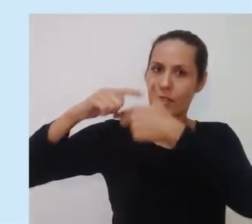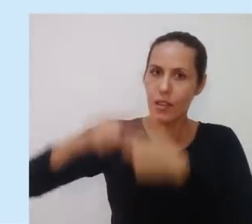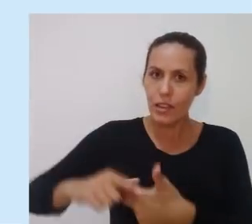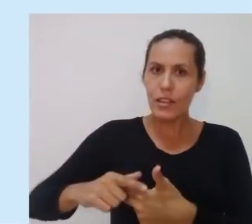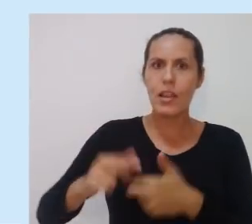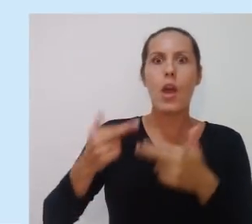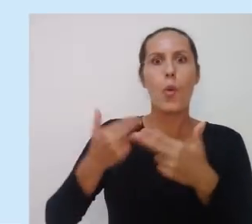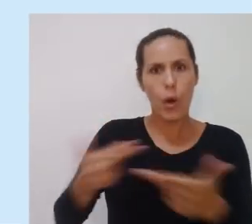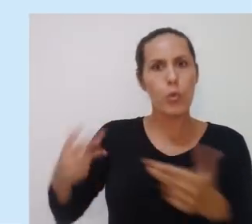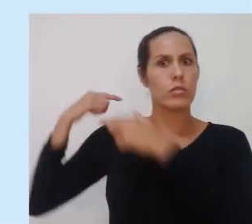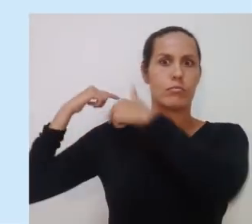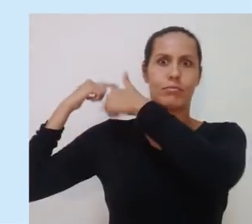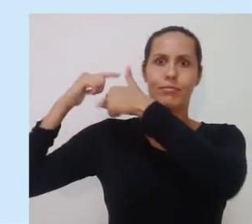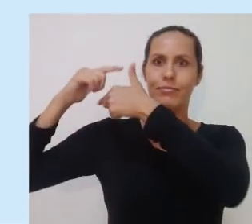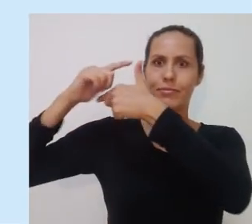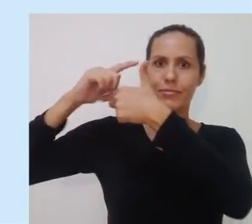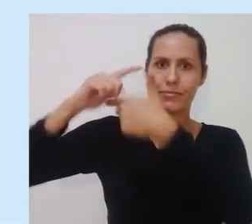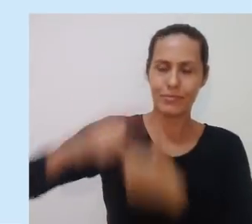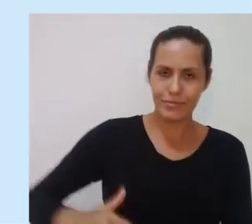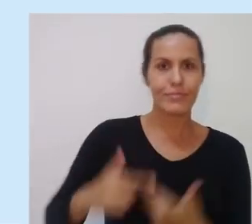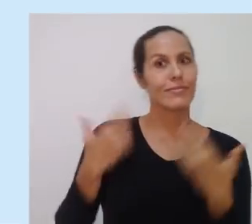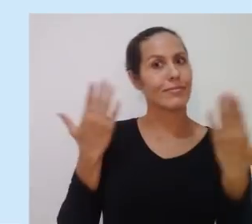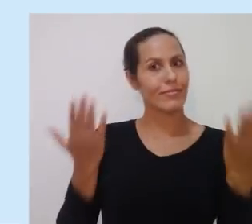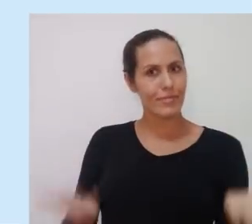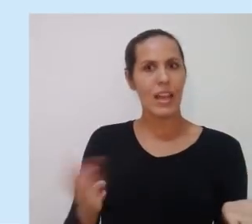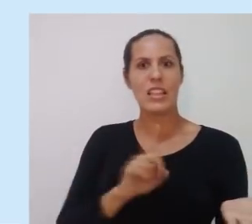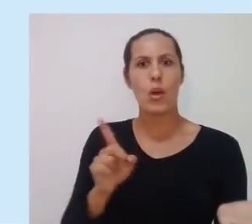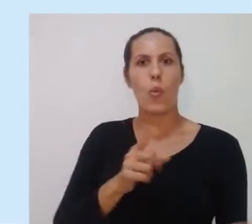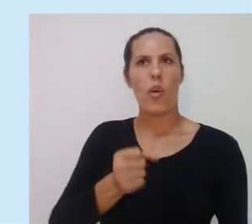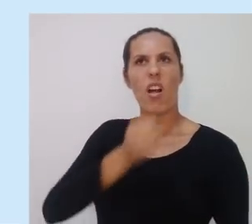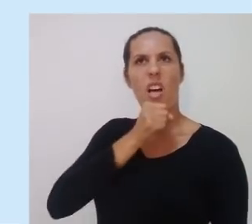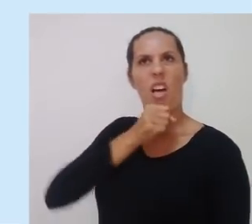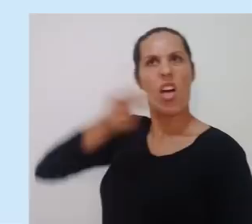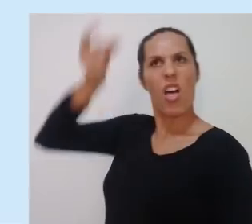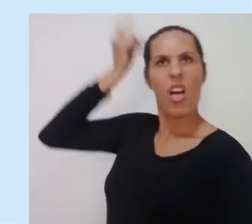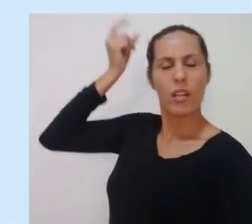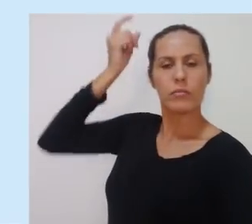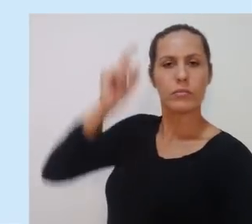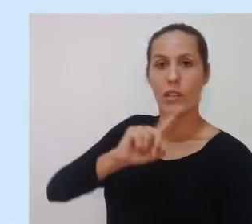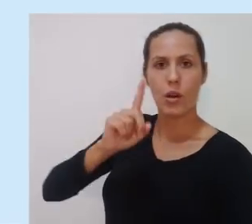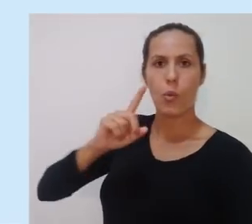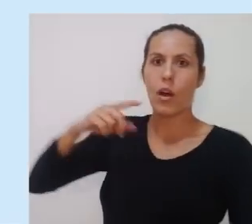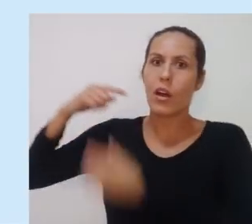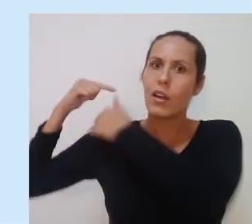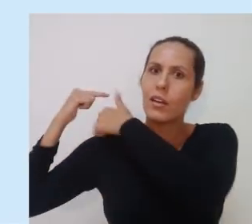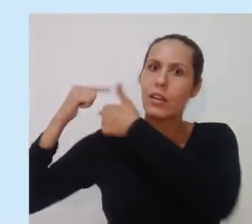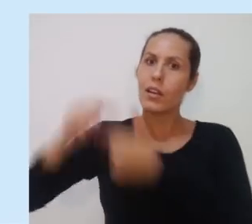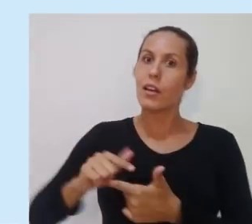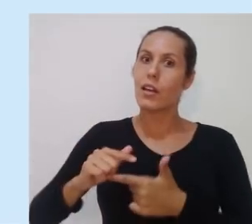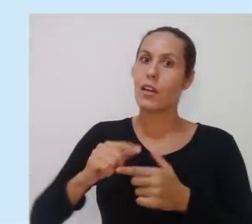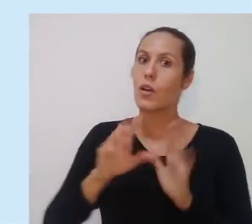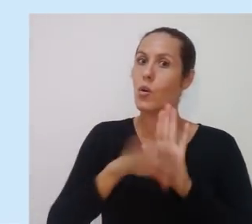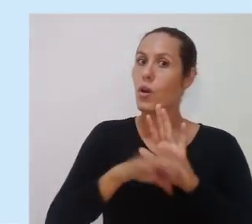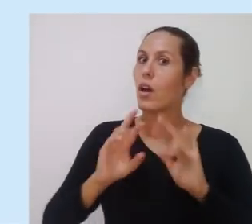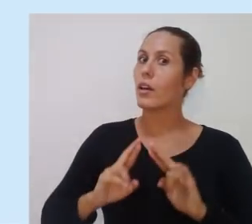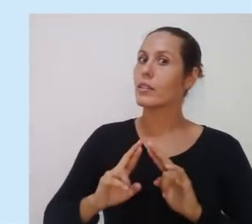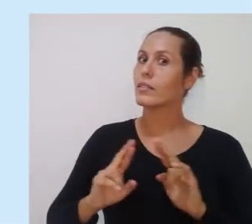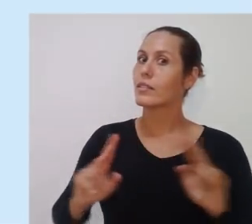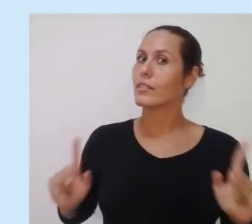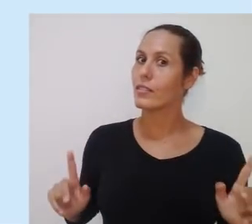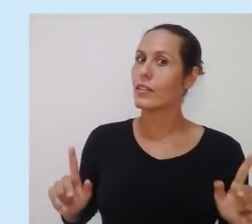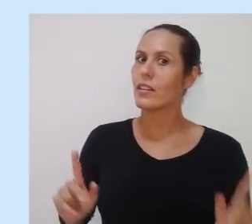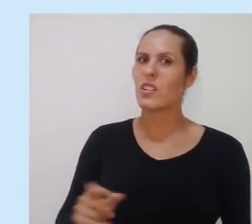é tradição, né? É uma coisa tradicional, é uma coisa antiga. Não é arcaica, é